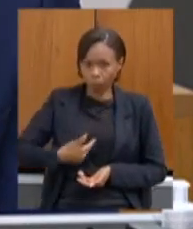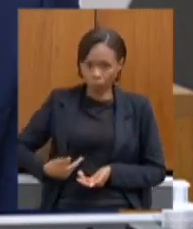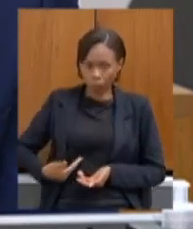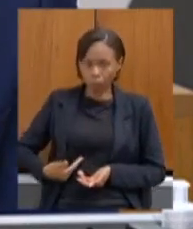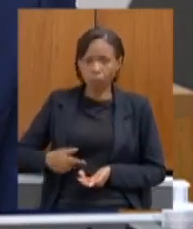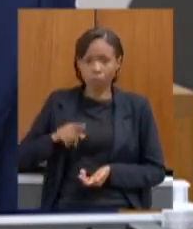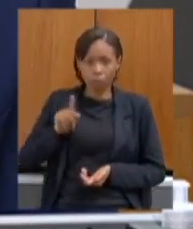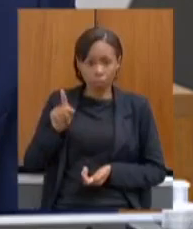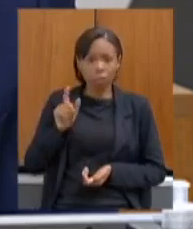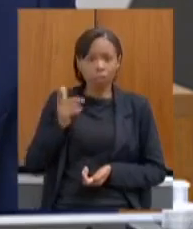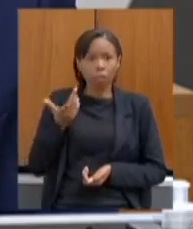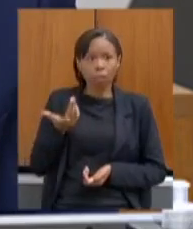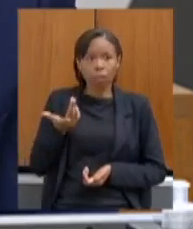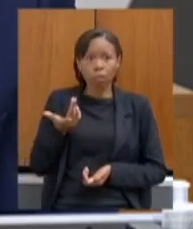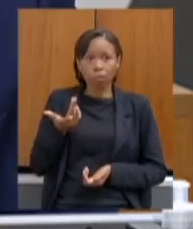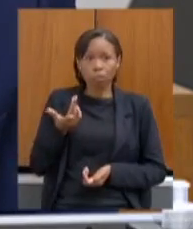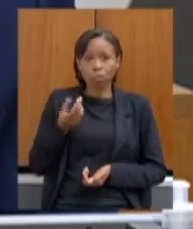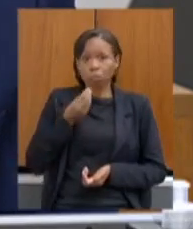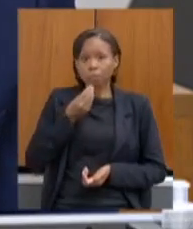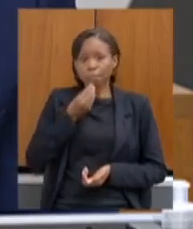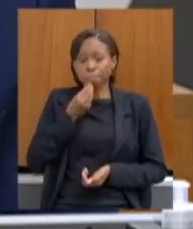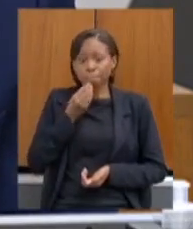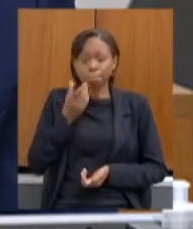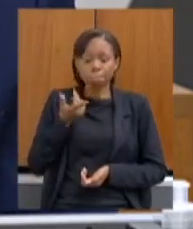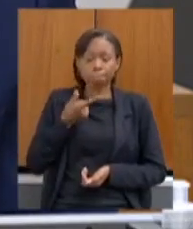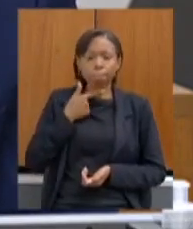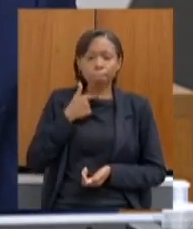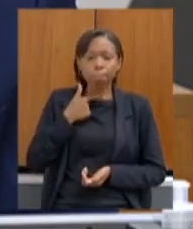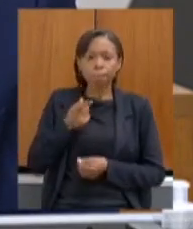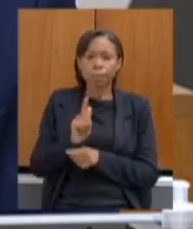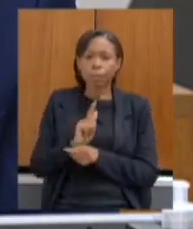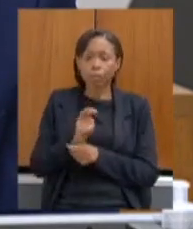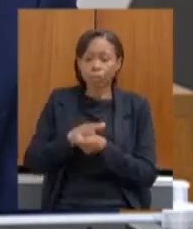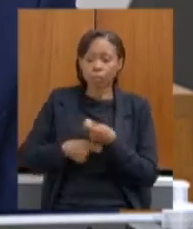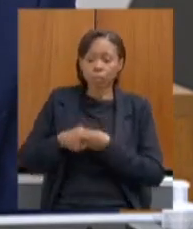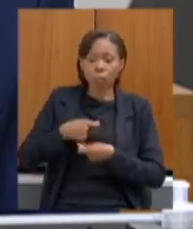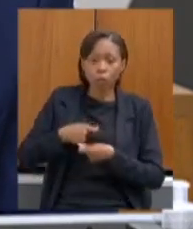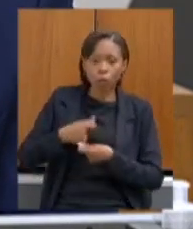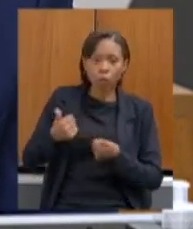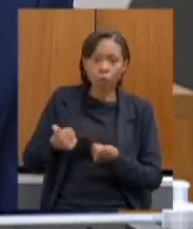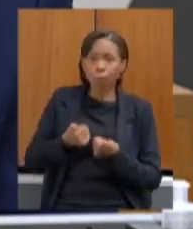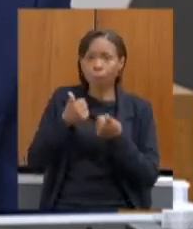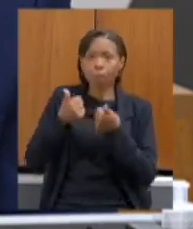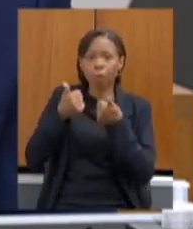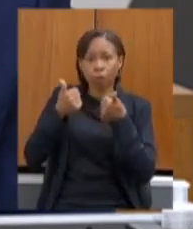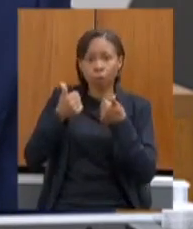intenção e a sua capacidade de gestão, de trazer melhorias para o nosso Estado.